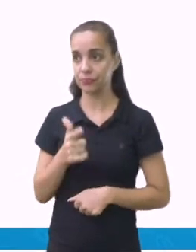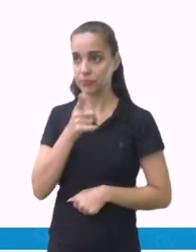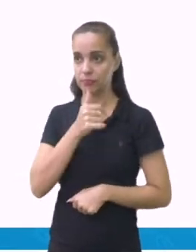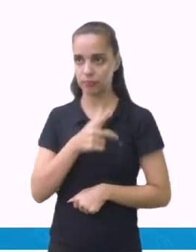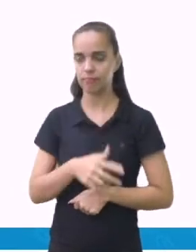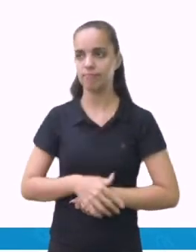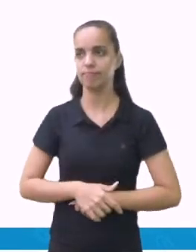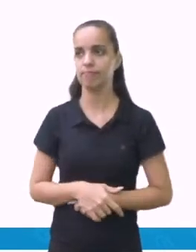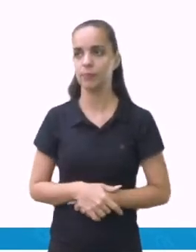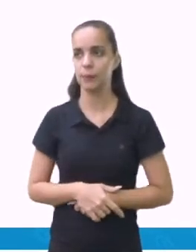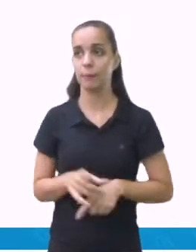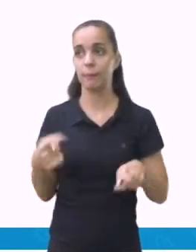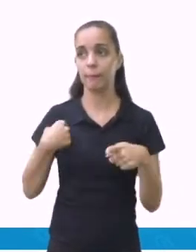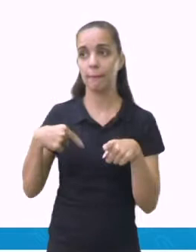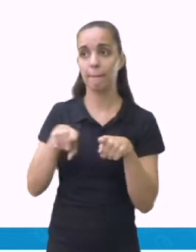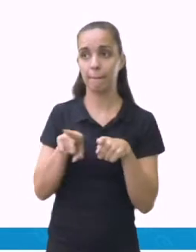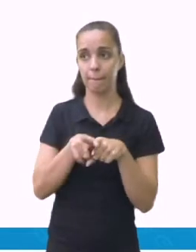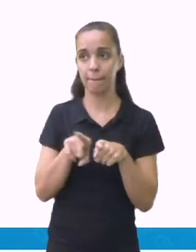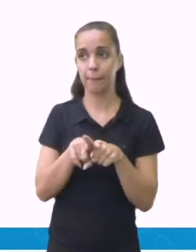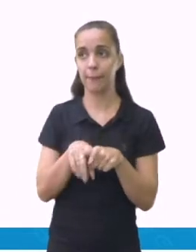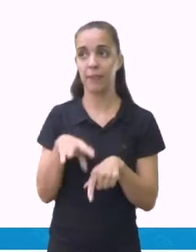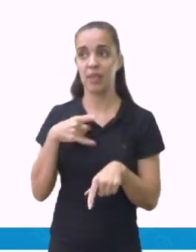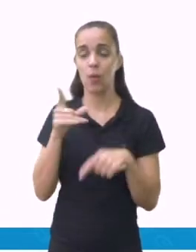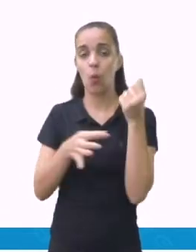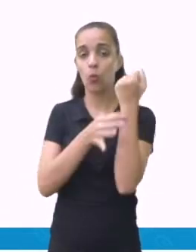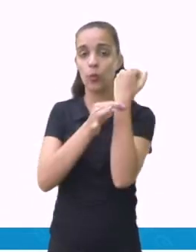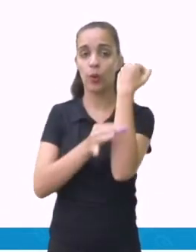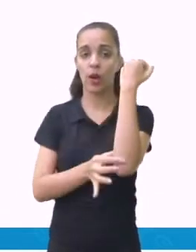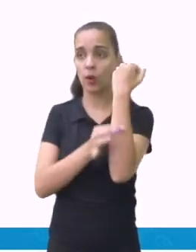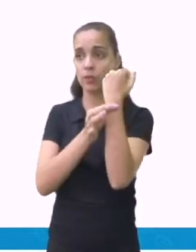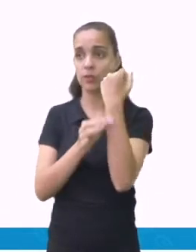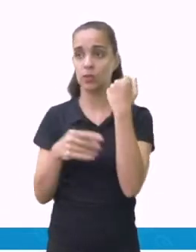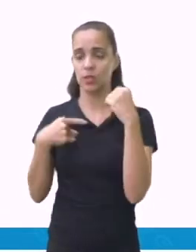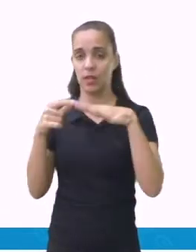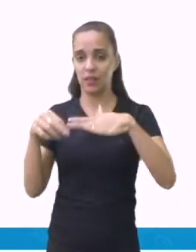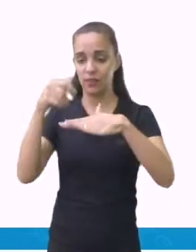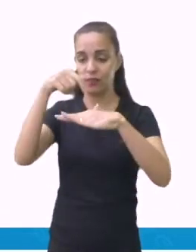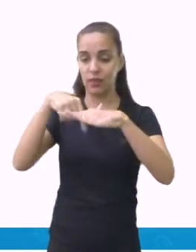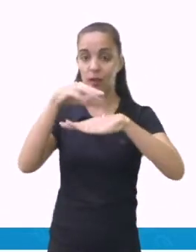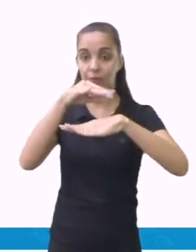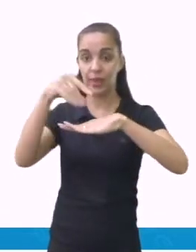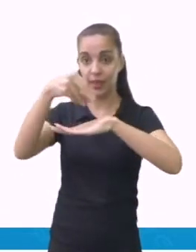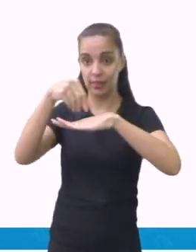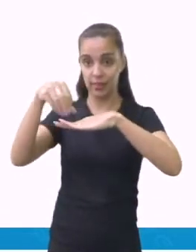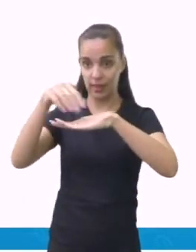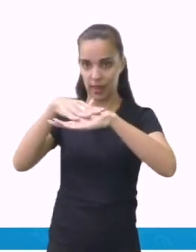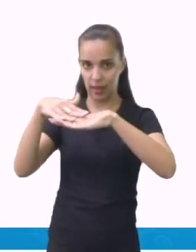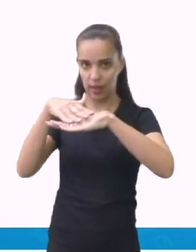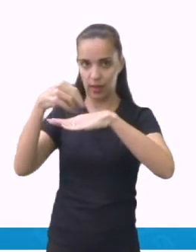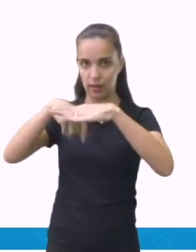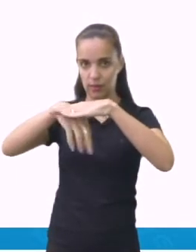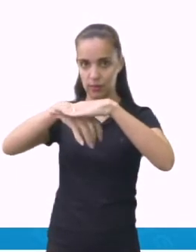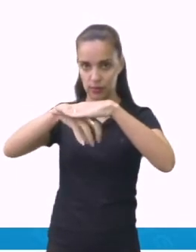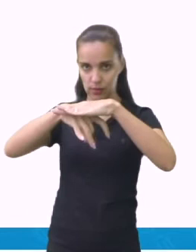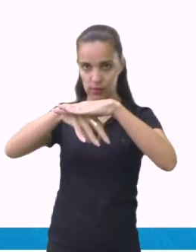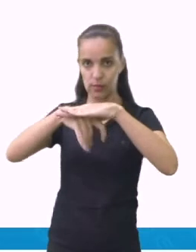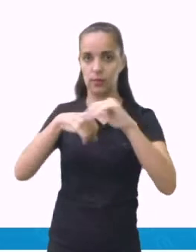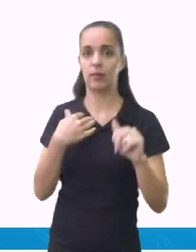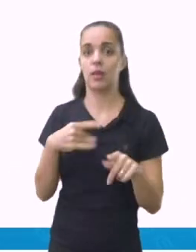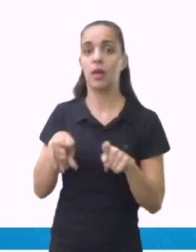E aí, nós também temos caules subterrâneos, que é dentro da terra,